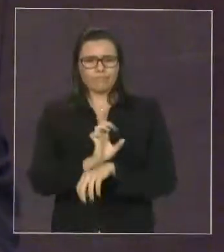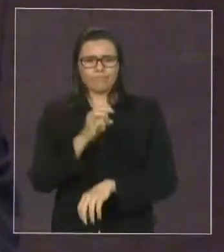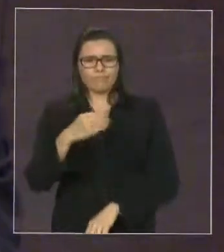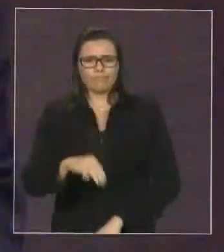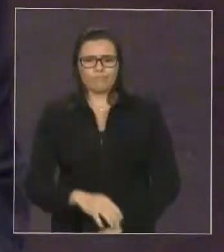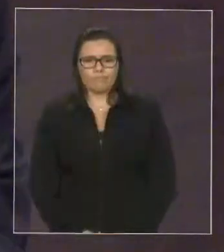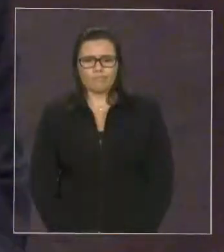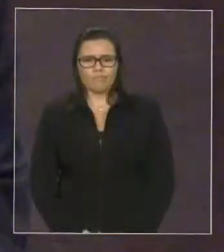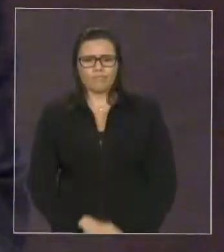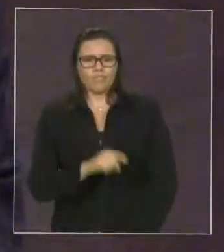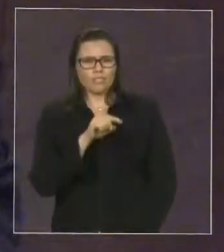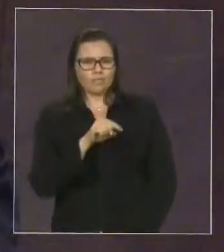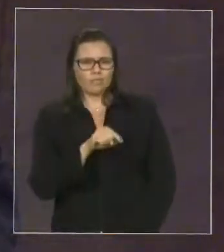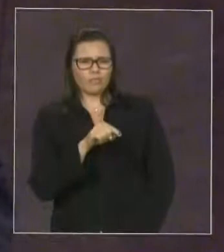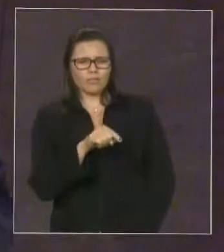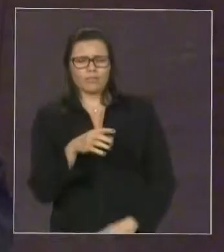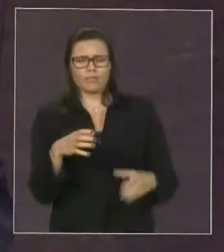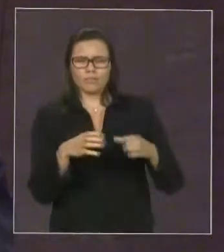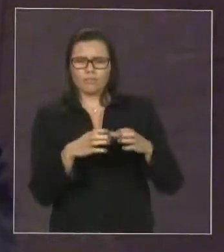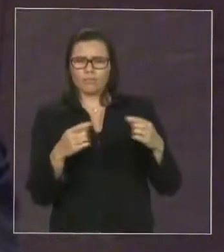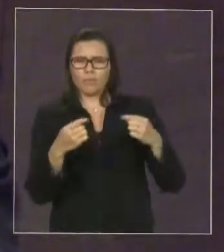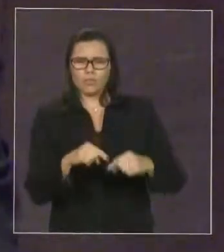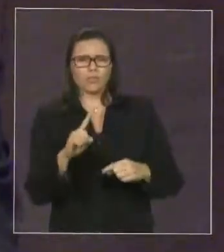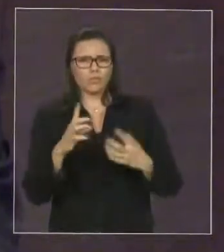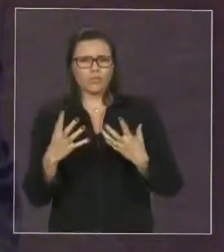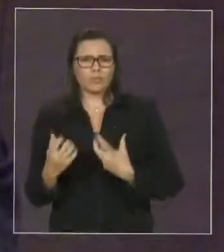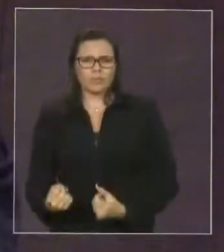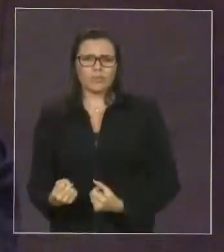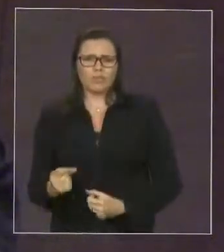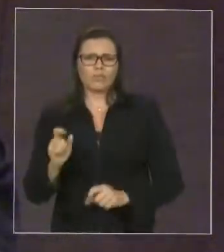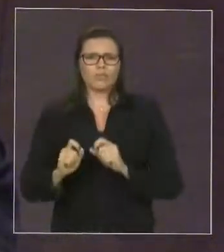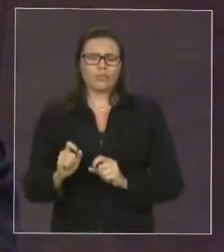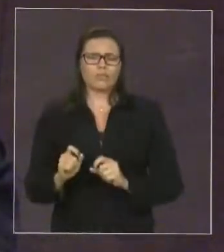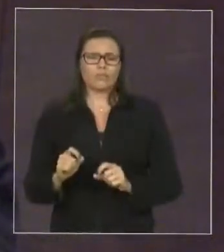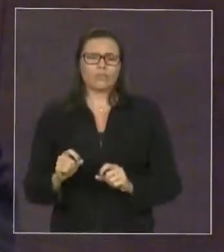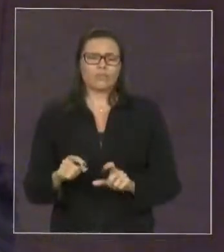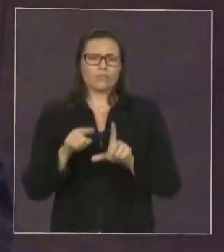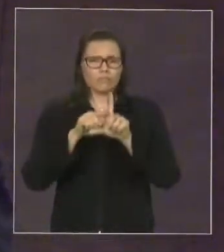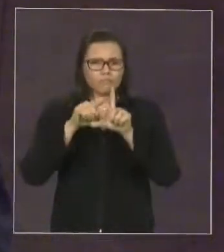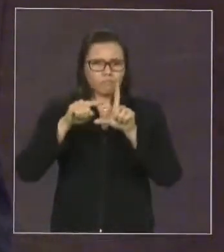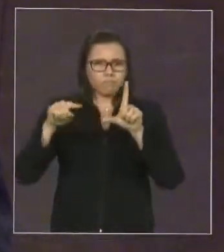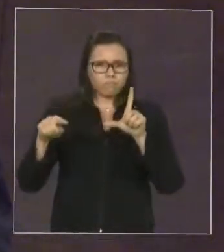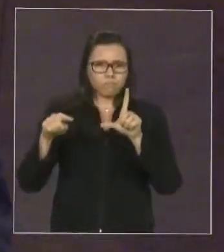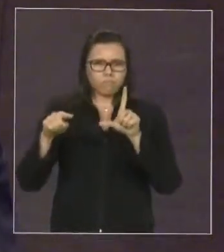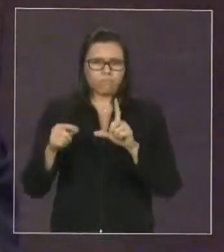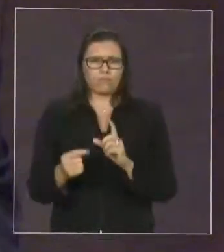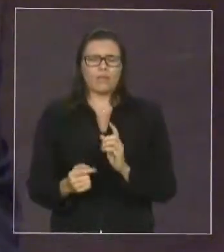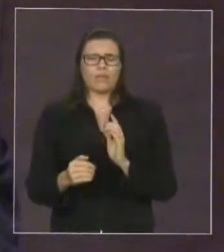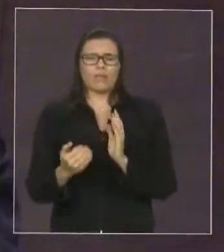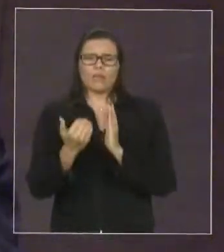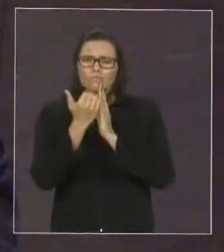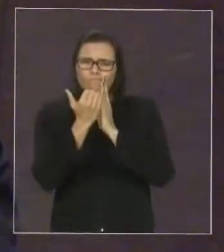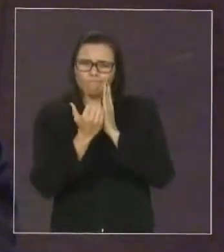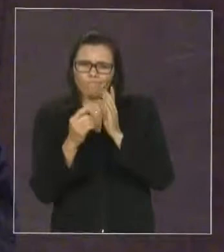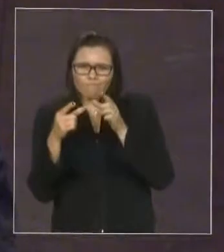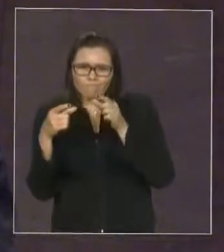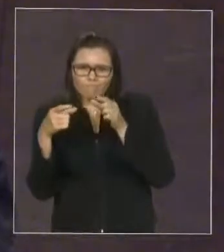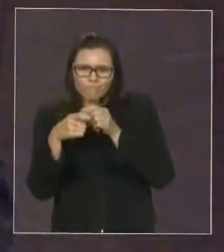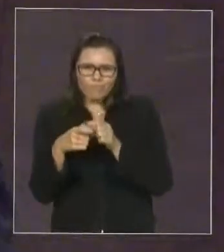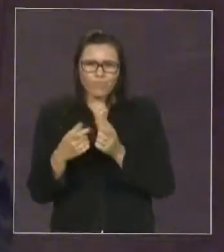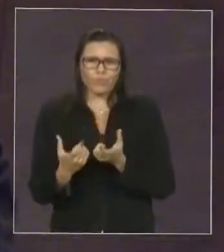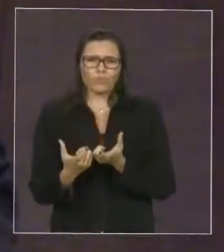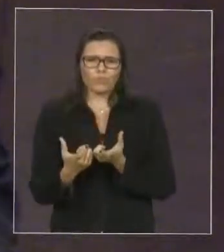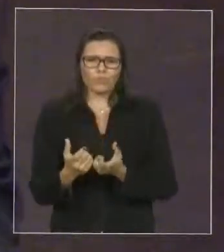a penitenciária esteja calma, que o índice de criminalidade diminua. Eles não aceitam que a